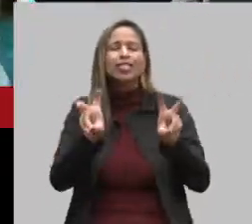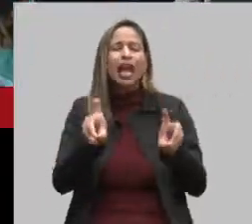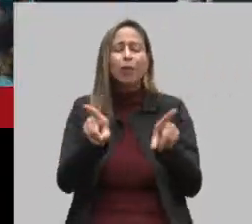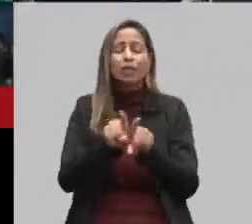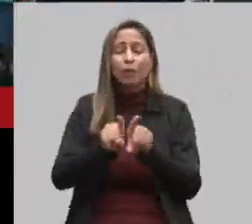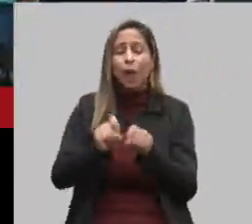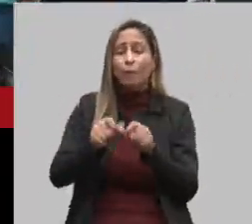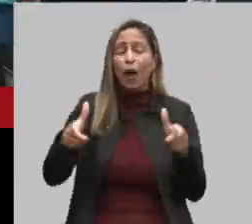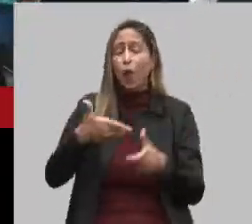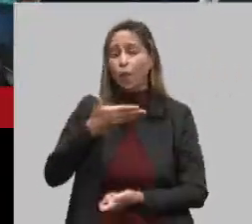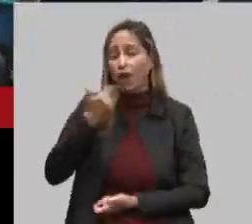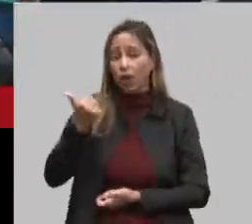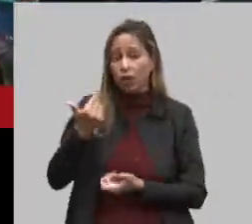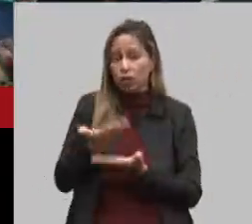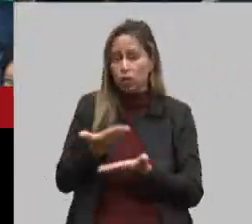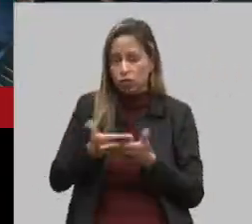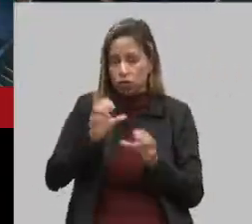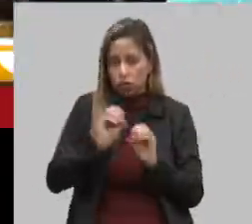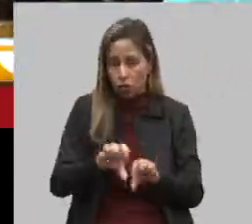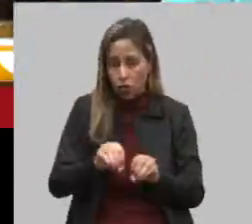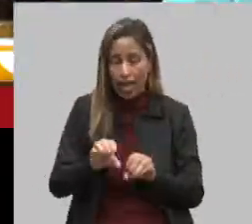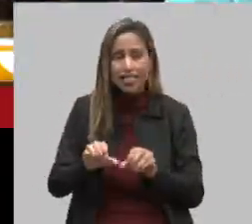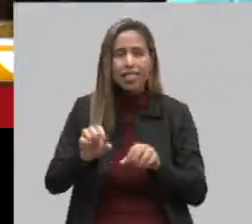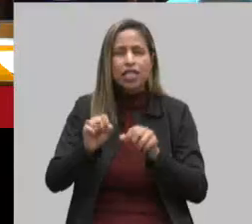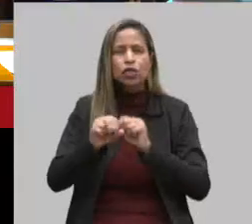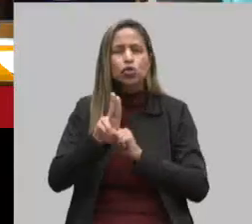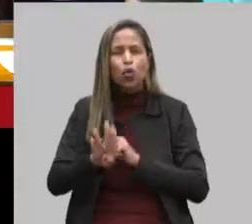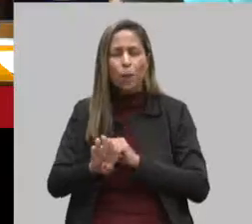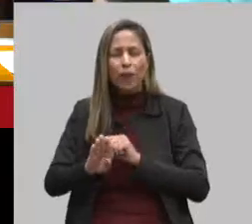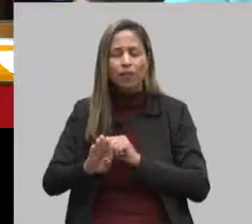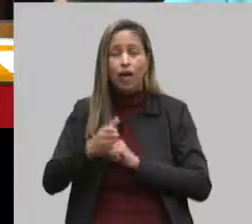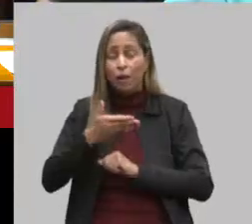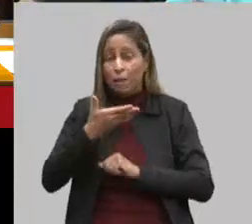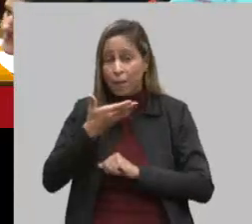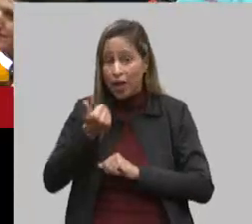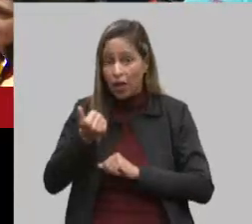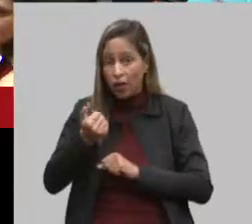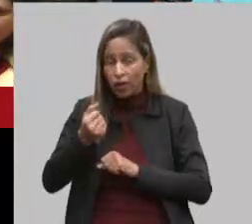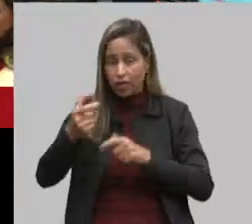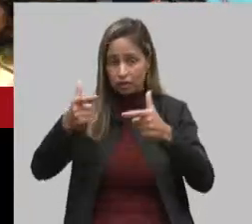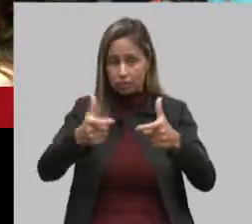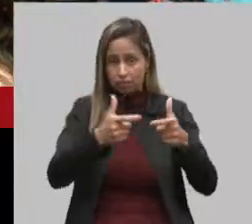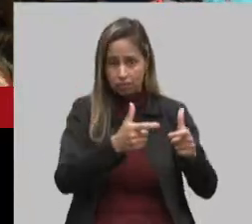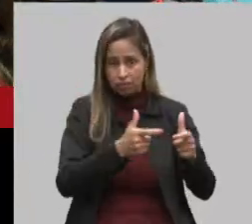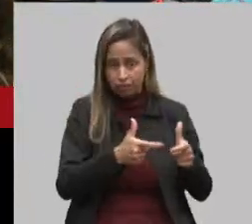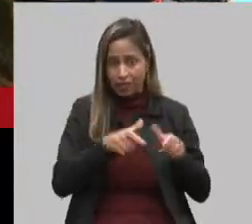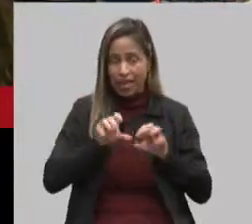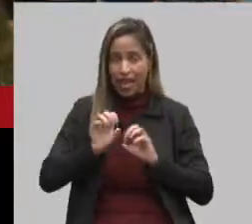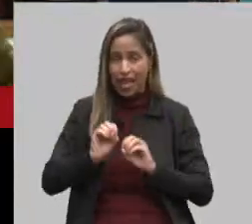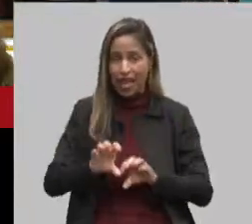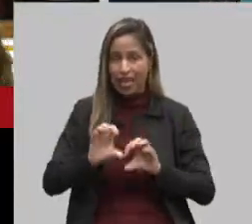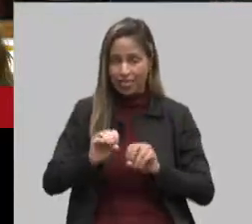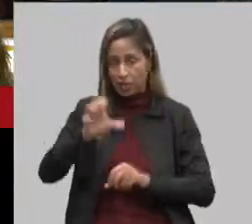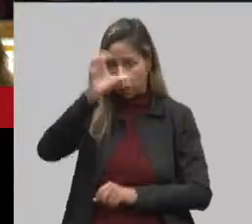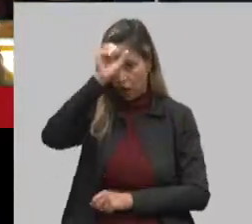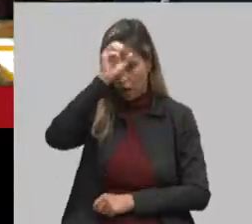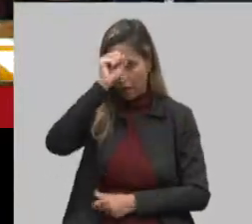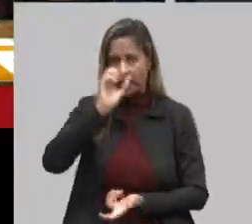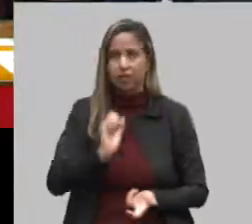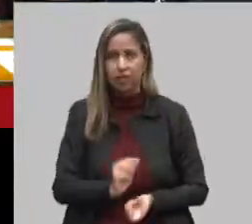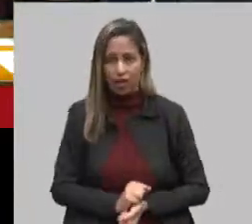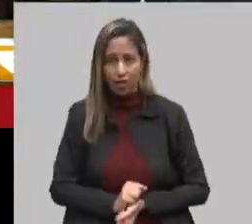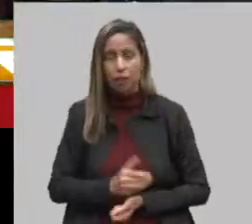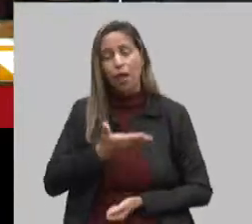melhorias no ensino escolar Esses subtemas foram melhorias do ambiente de ensino e aprendizagem